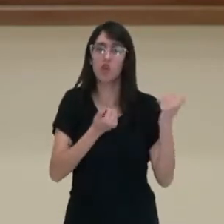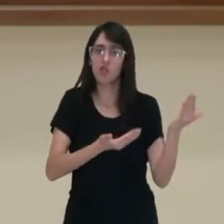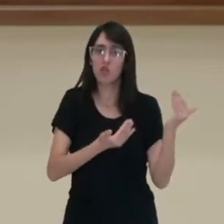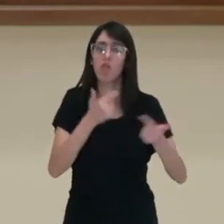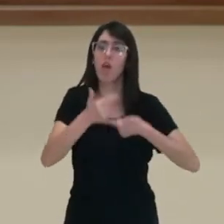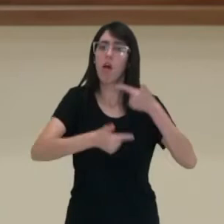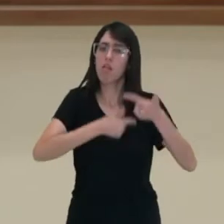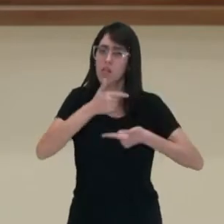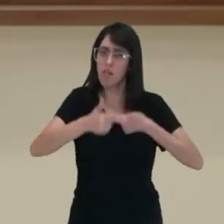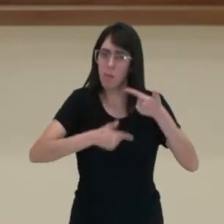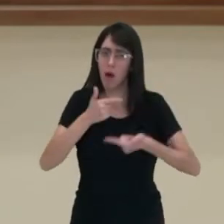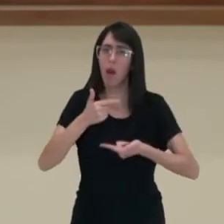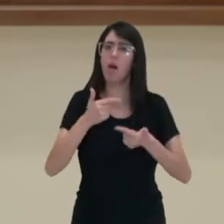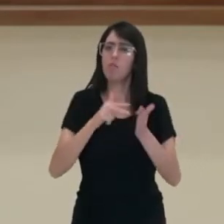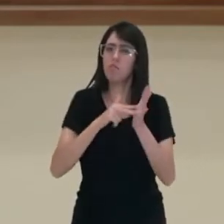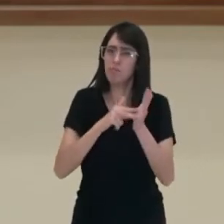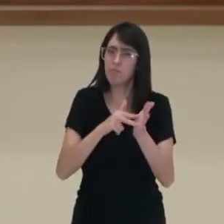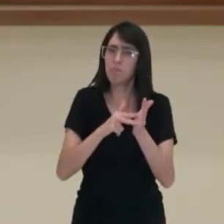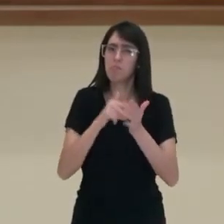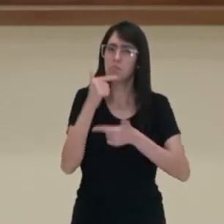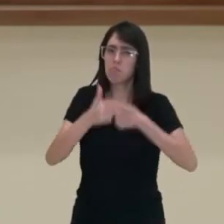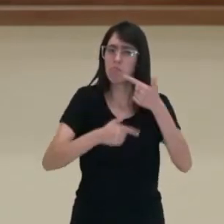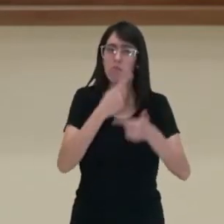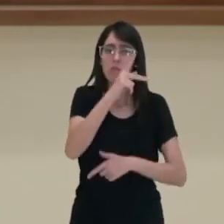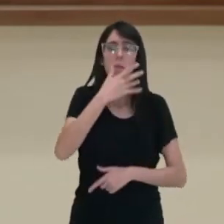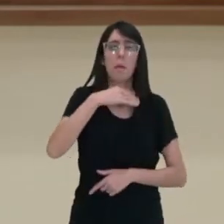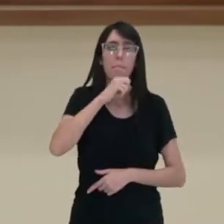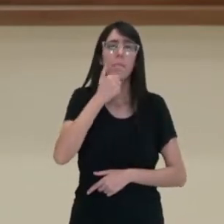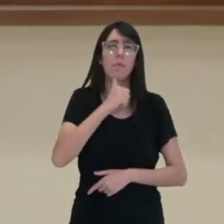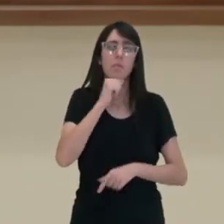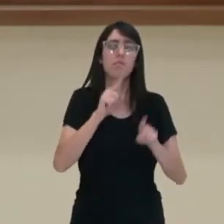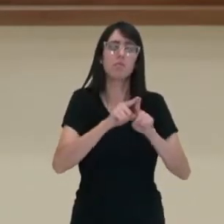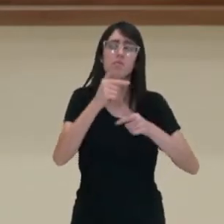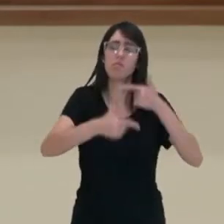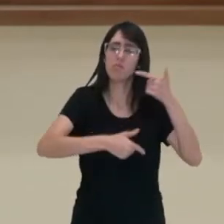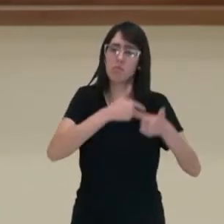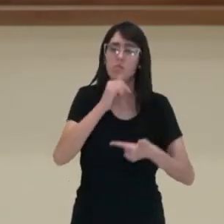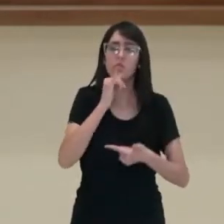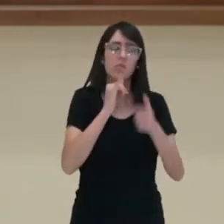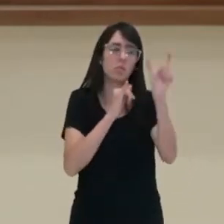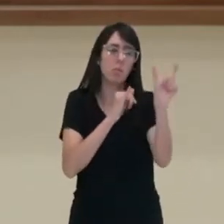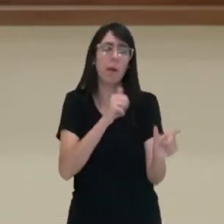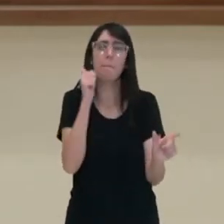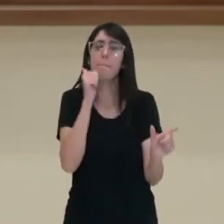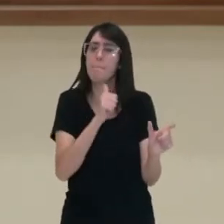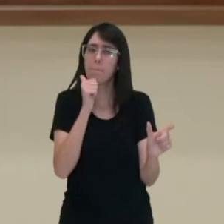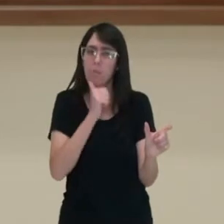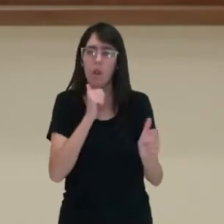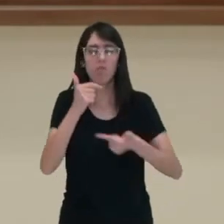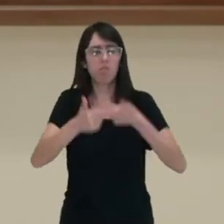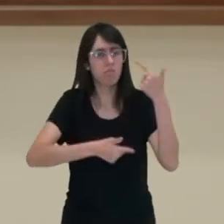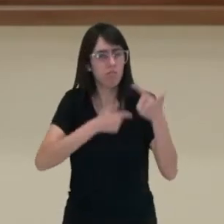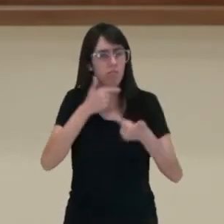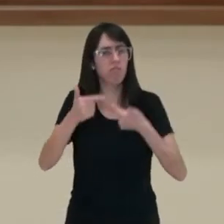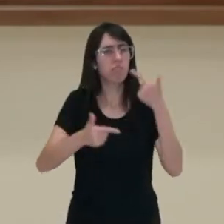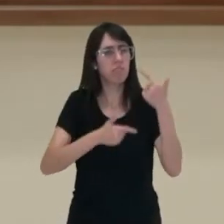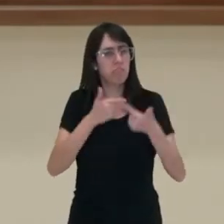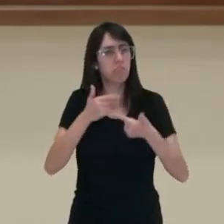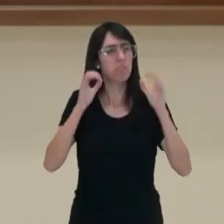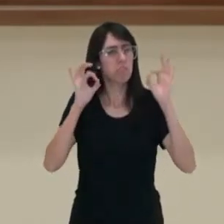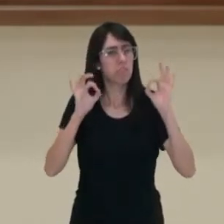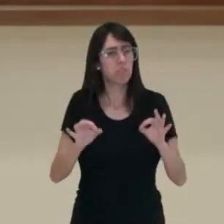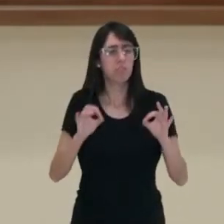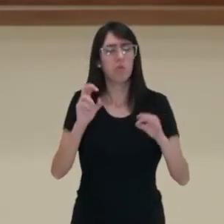filho de trabalhadores, que é do sexo feminino, né, no caso uma mulher, ou então um